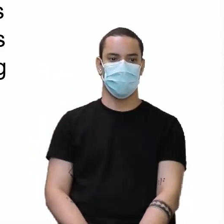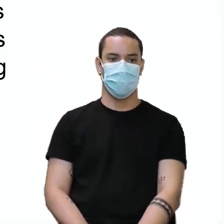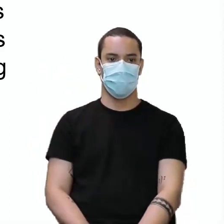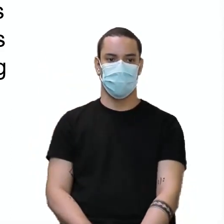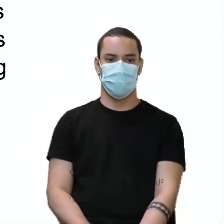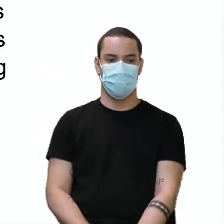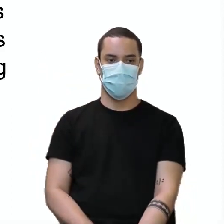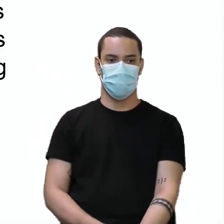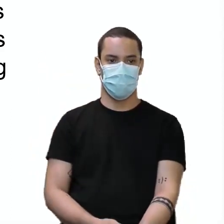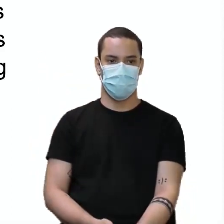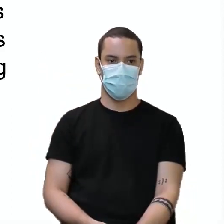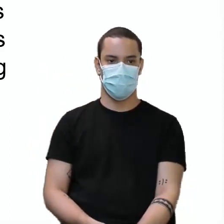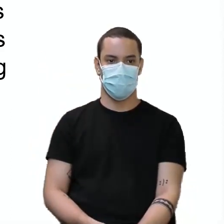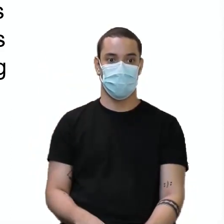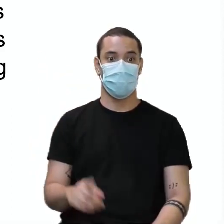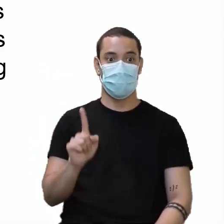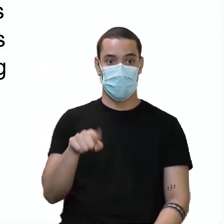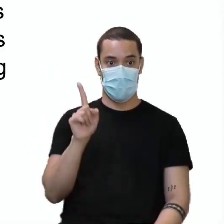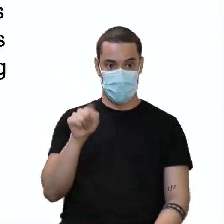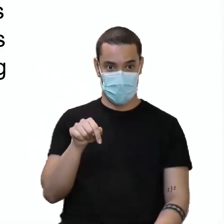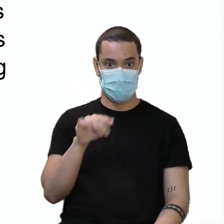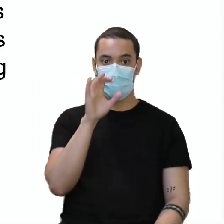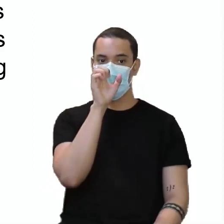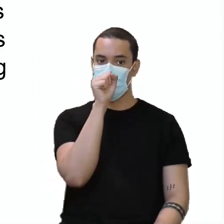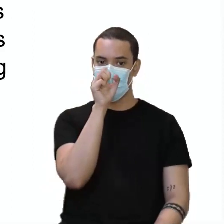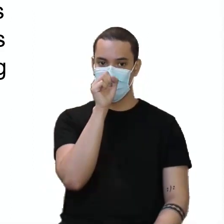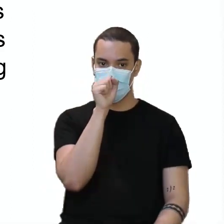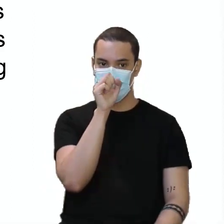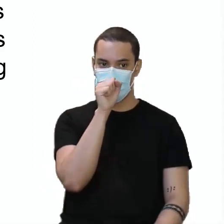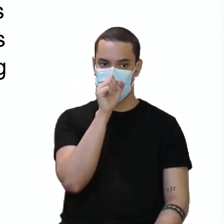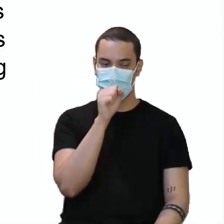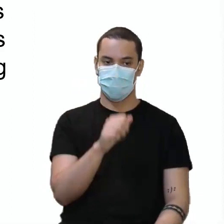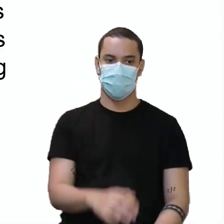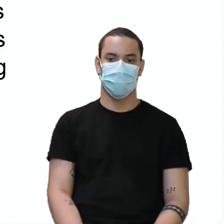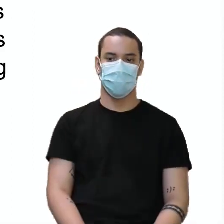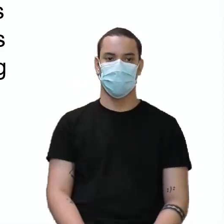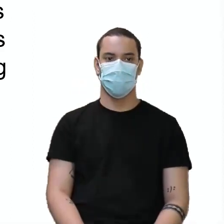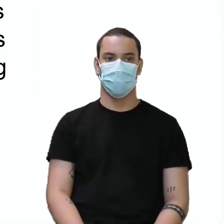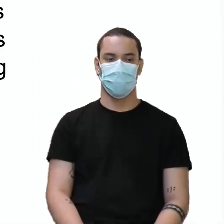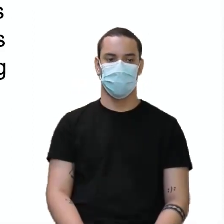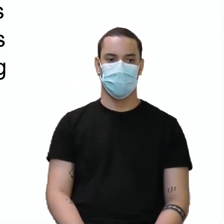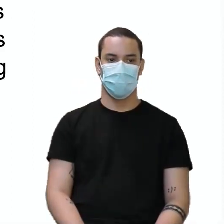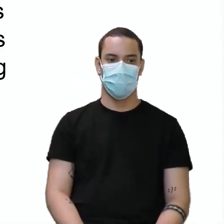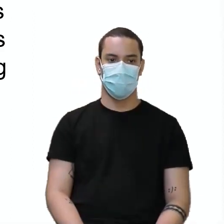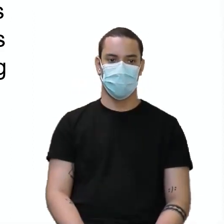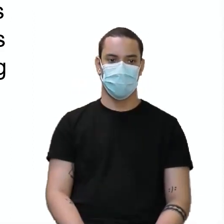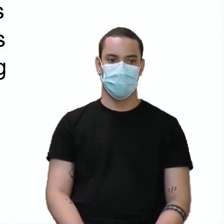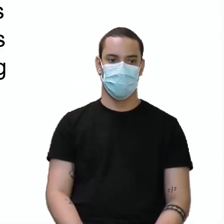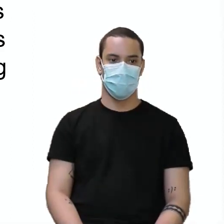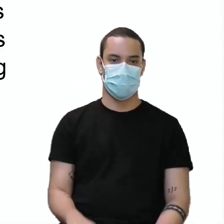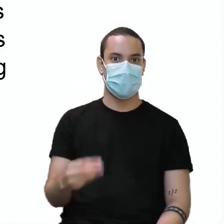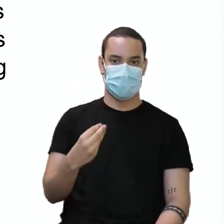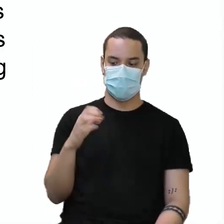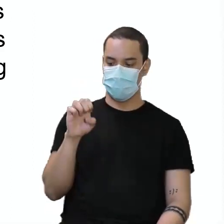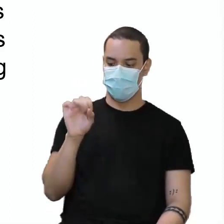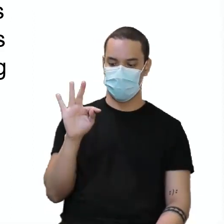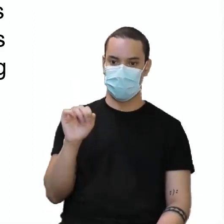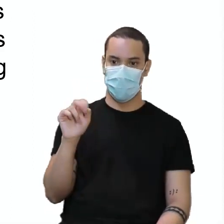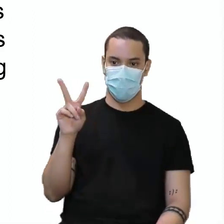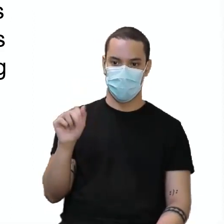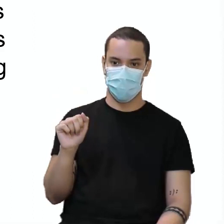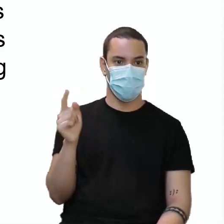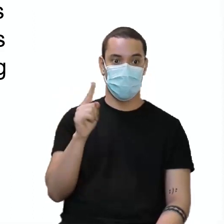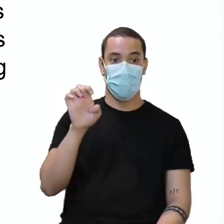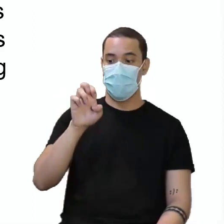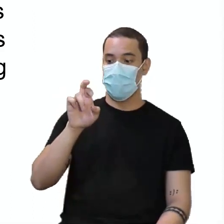was Saturday, era sábado. It was, era. Aqui eu não vou falar estava sábado, porque eu tenho a opção do